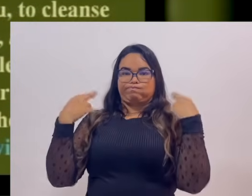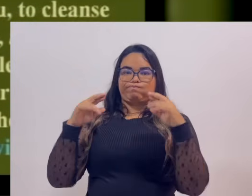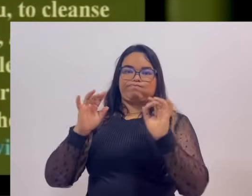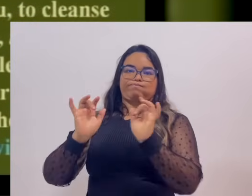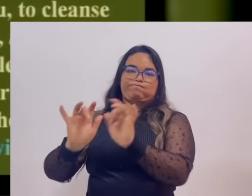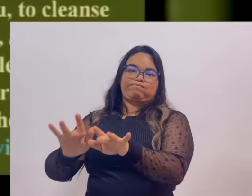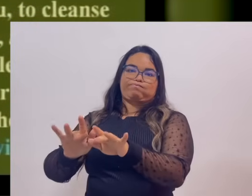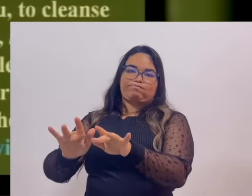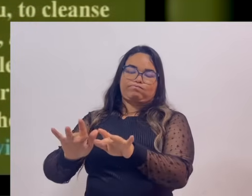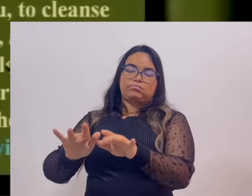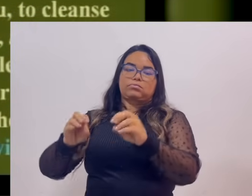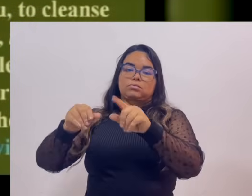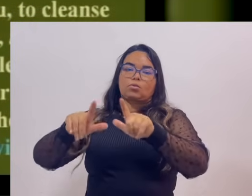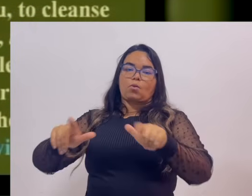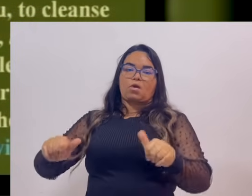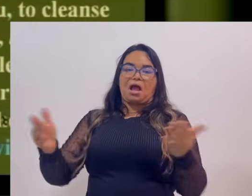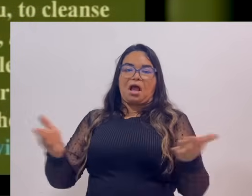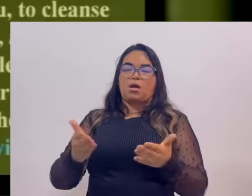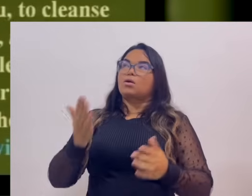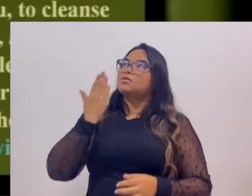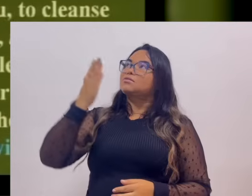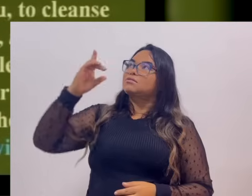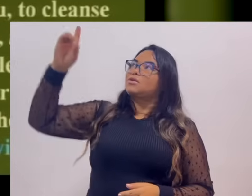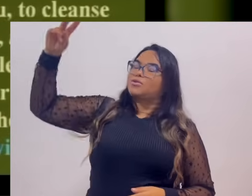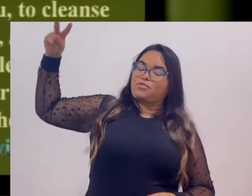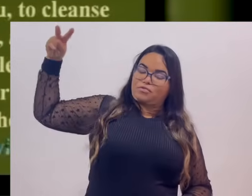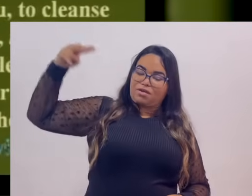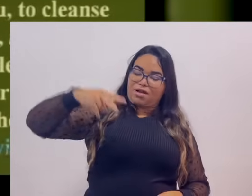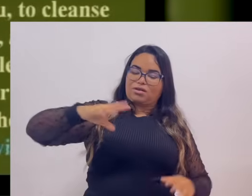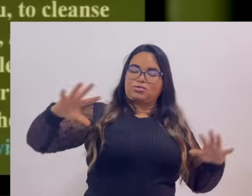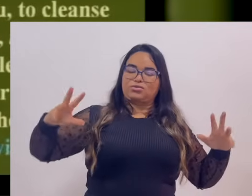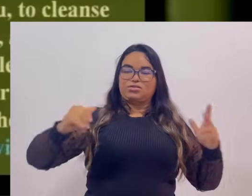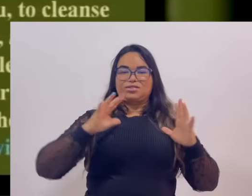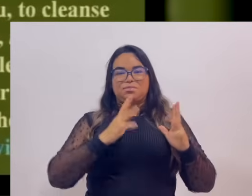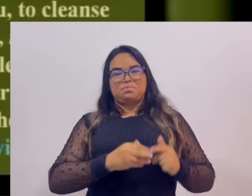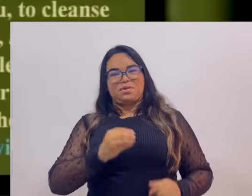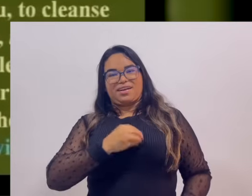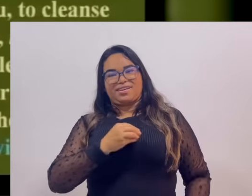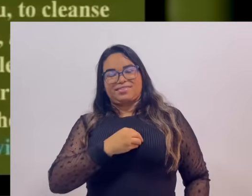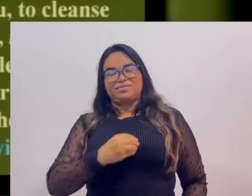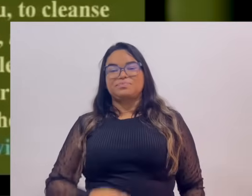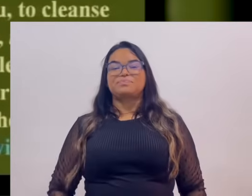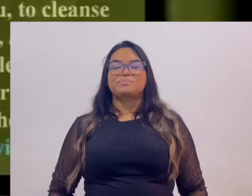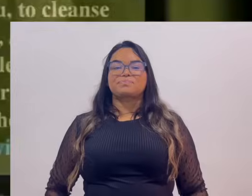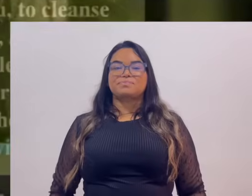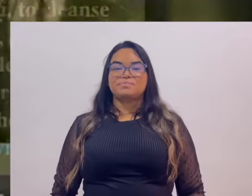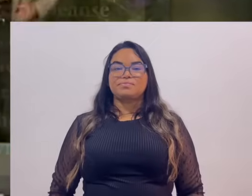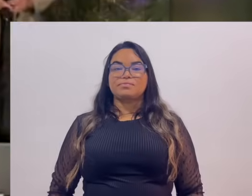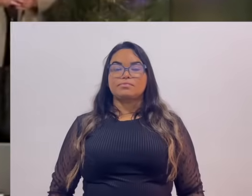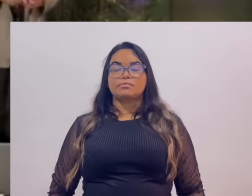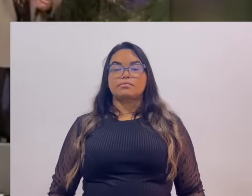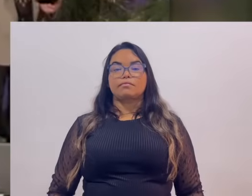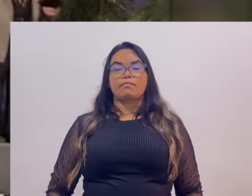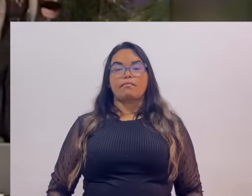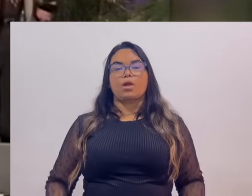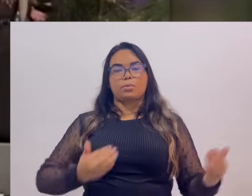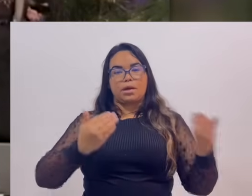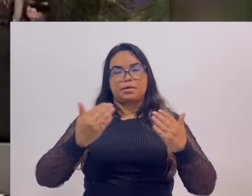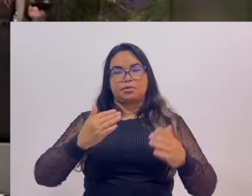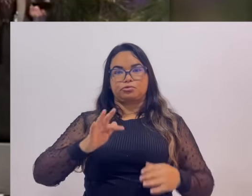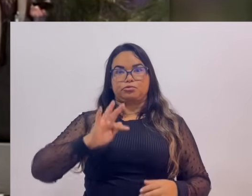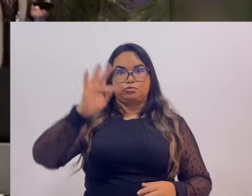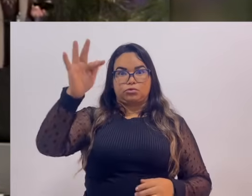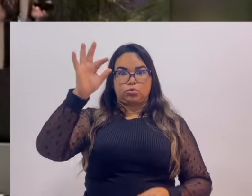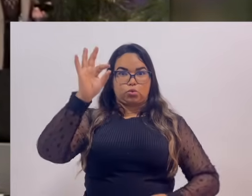sereis purificados de todos os pecados os vossos pecados diante do Senhor Levíticos 16 30